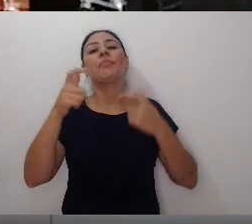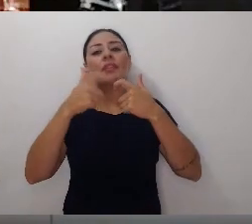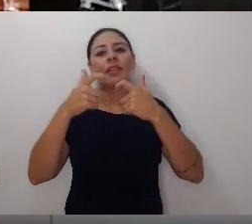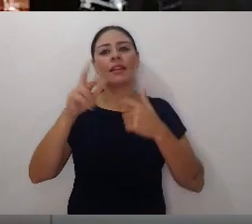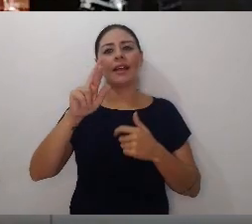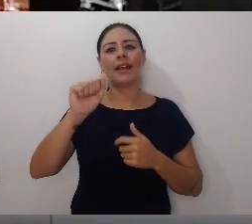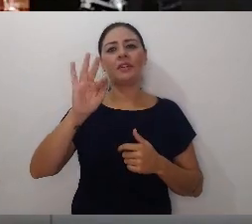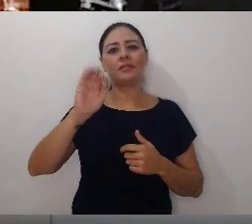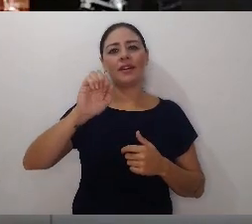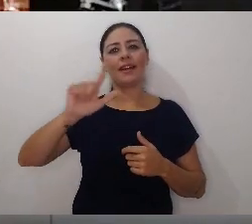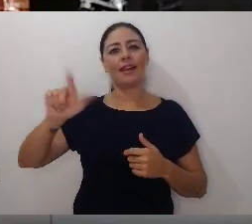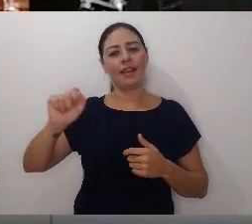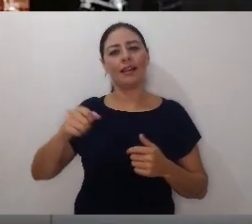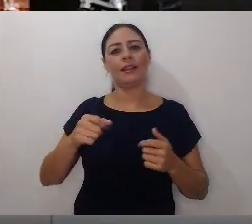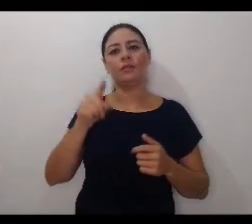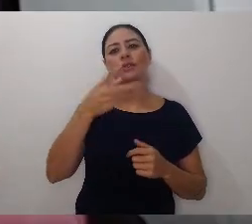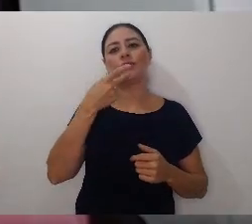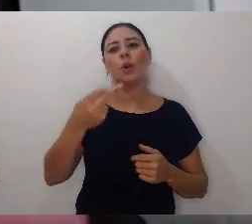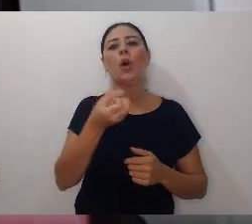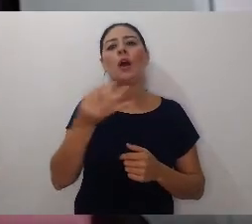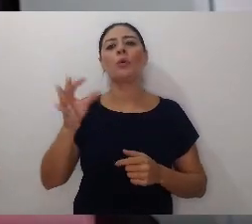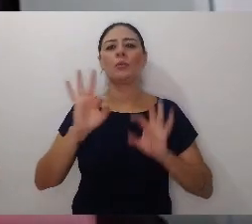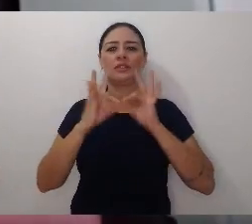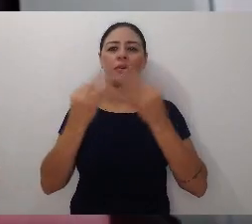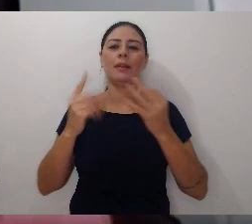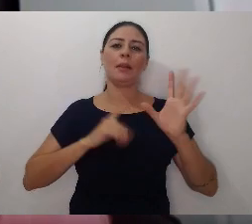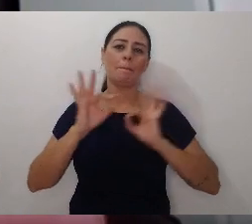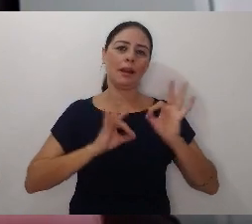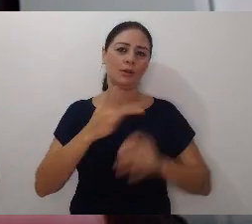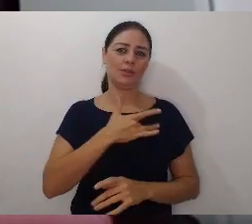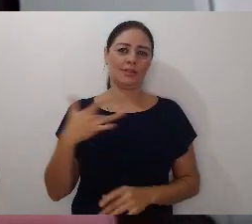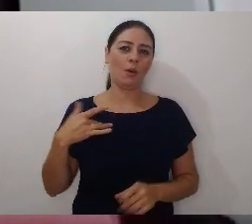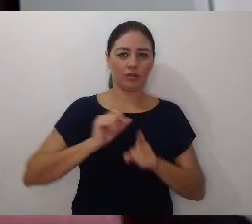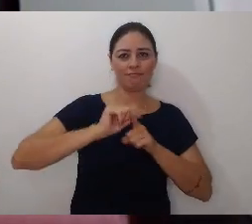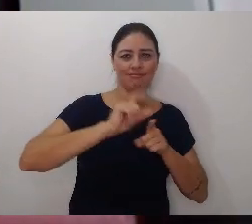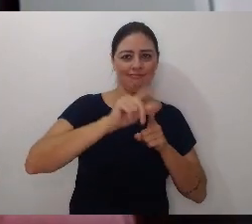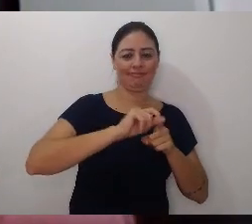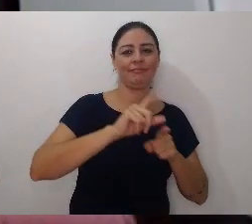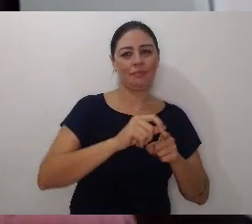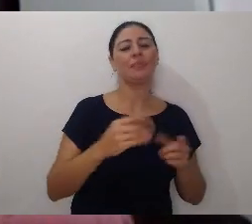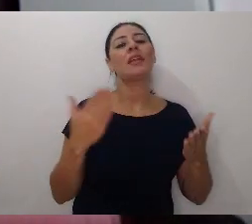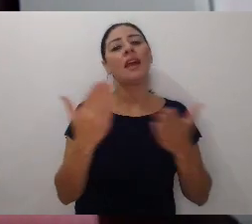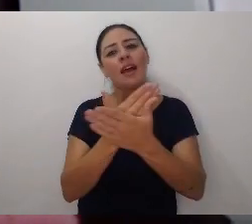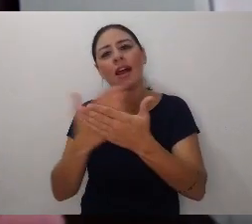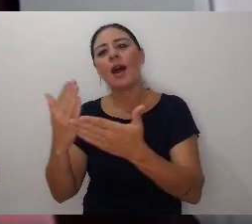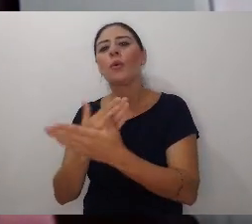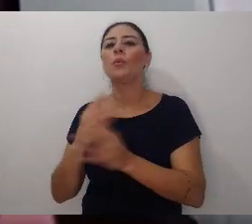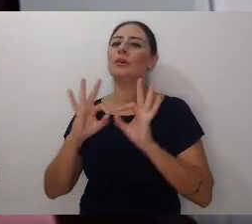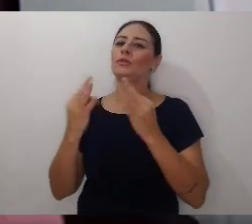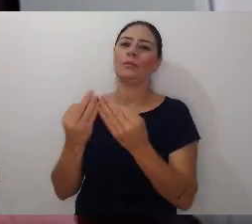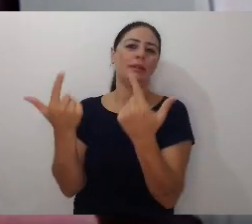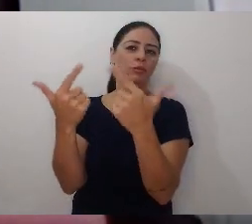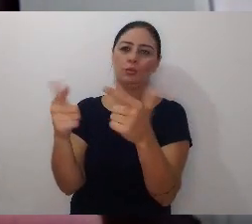não pode. Doutora Rafaela, outra questão bem importante, né? Você comentou de algumas famílias que têm o plano